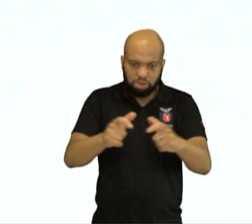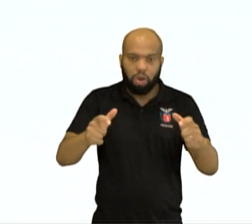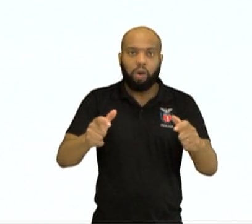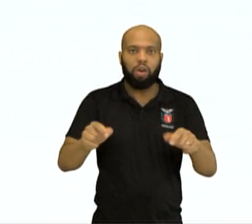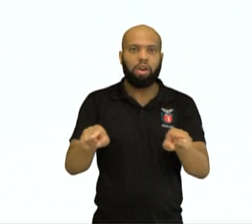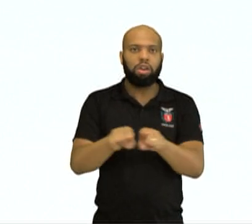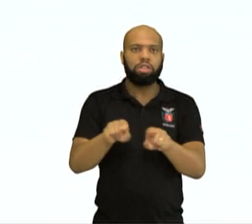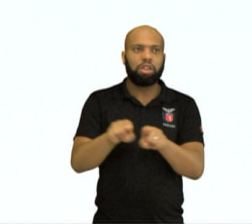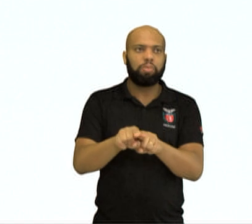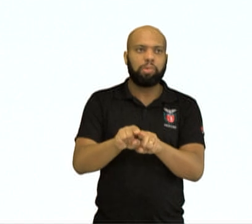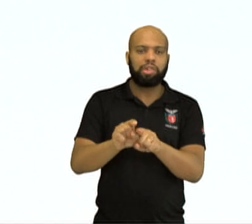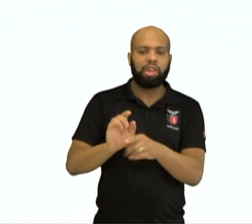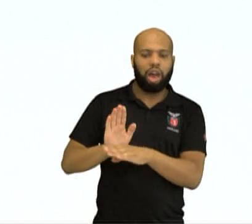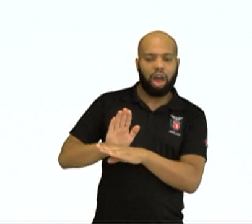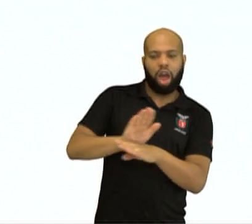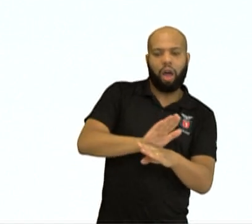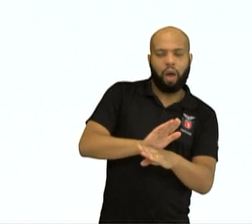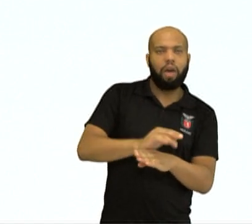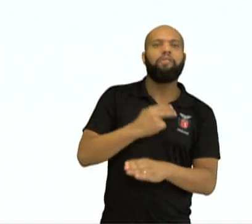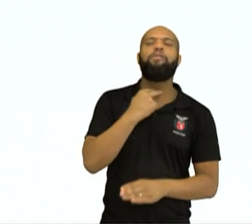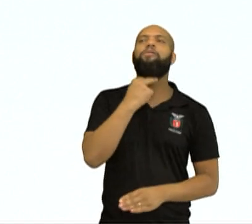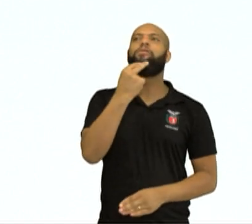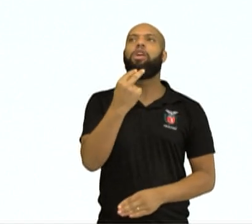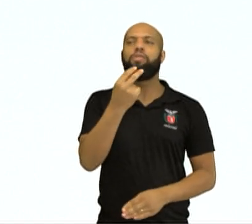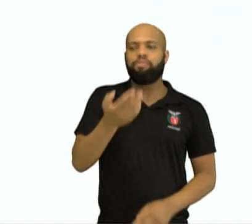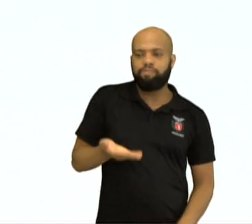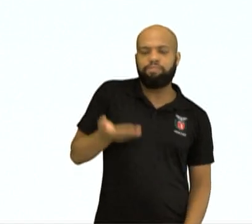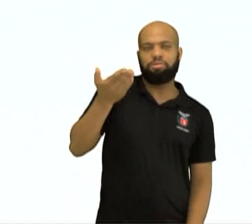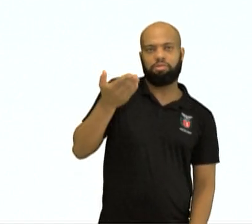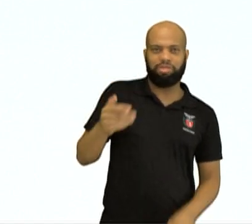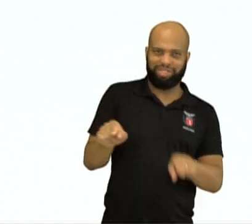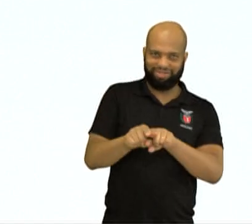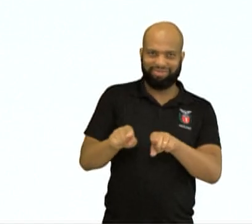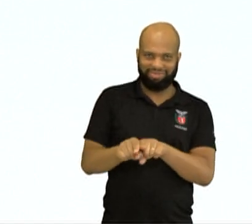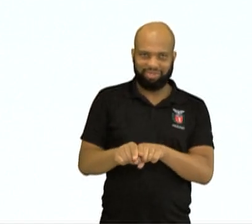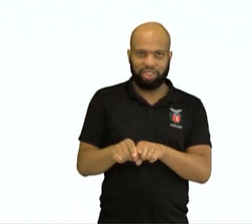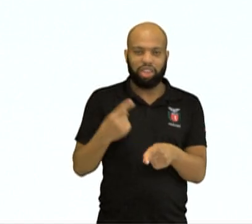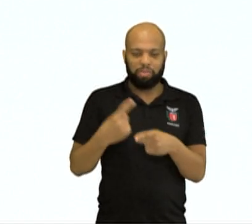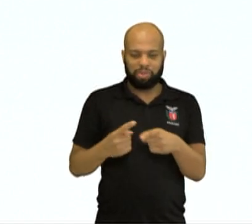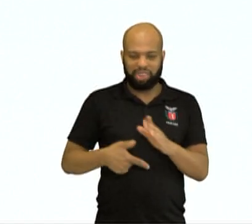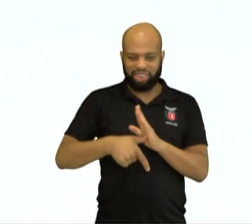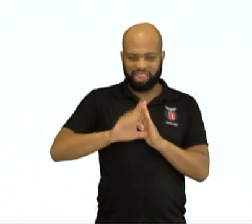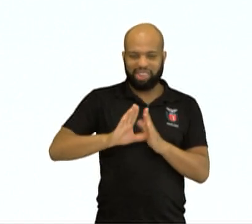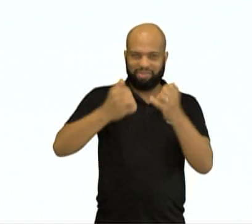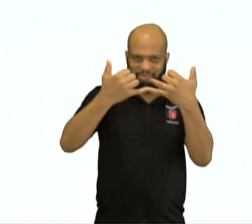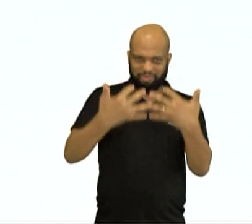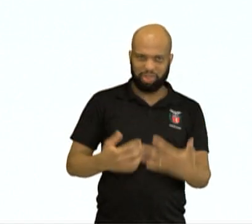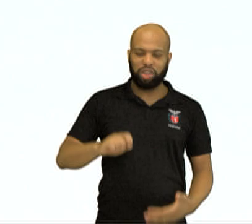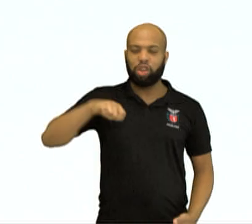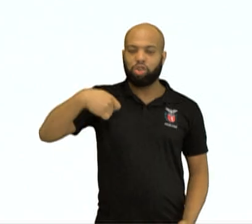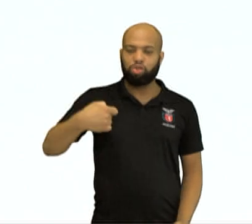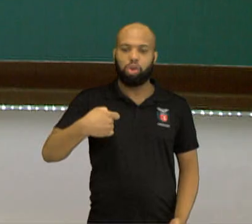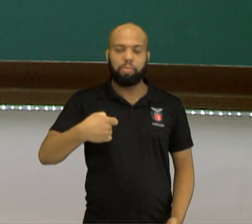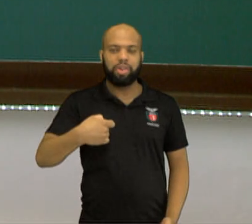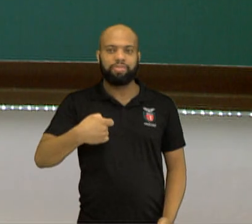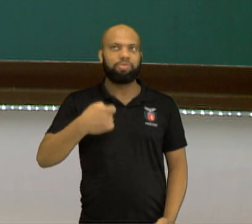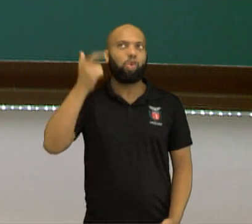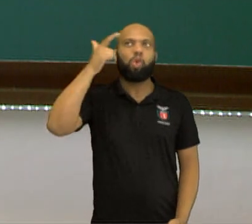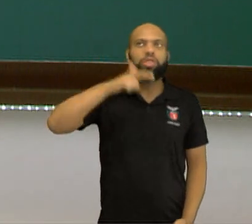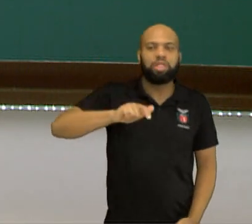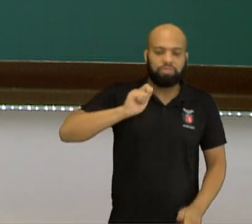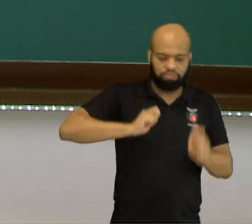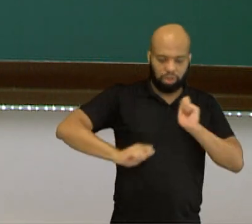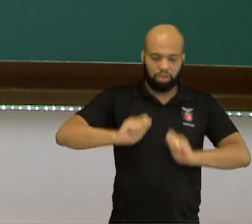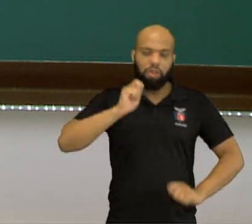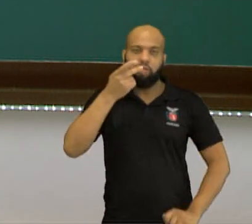auxiliar a projetar a voz, né? Falei em acústica, né? Na acústica do ambiente,